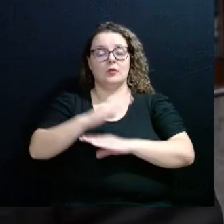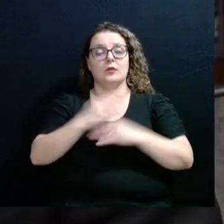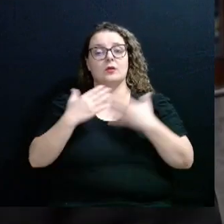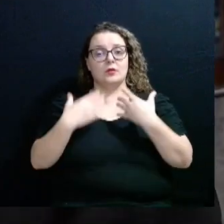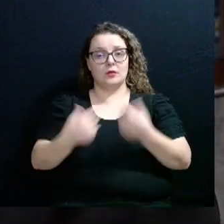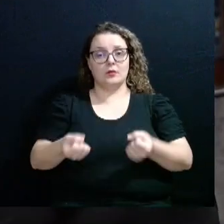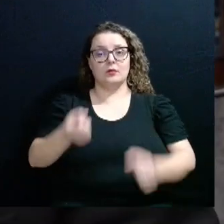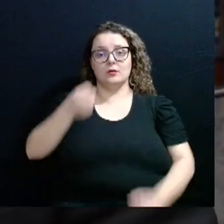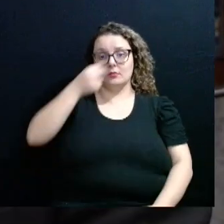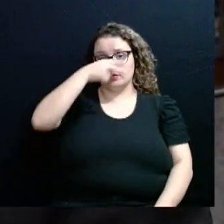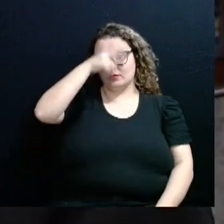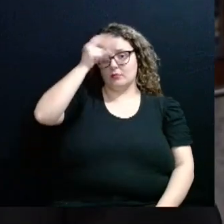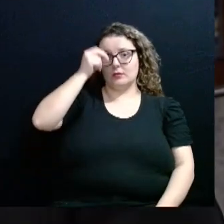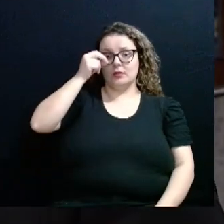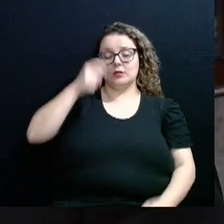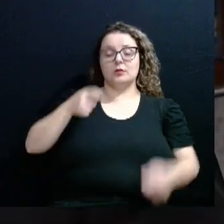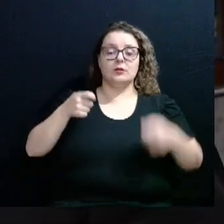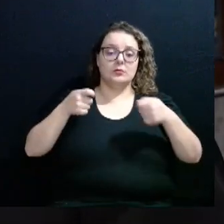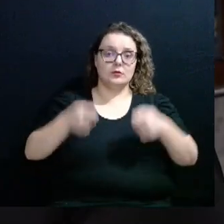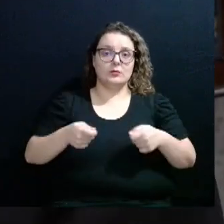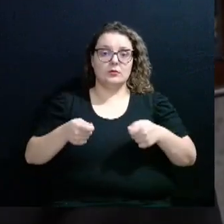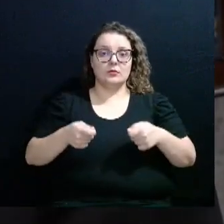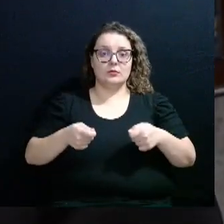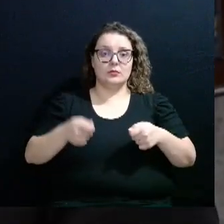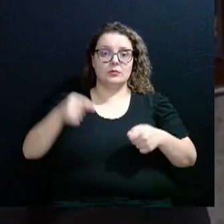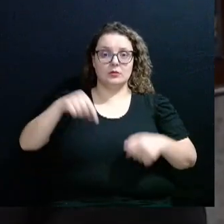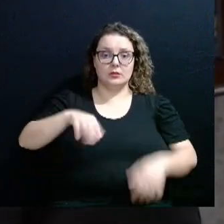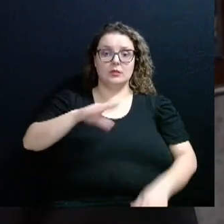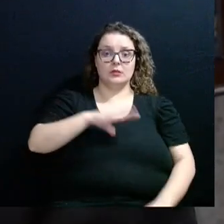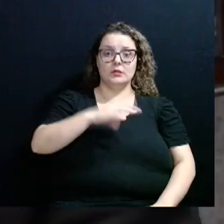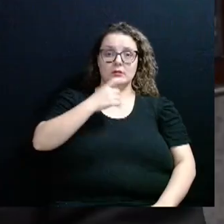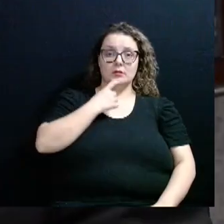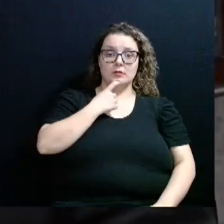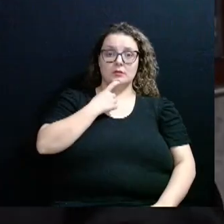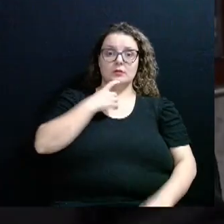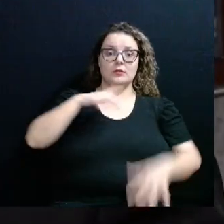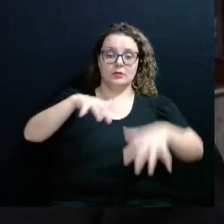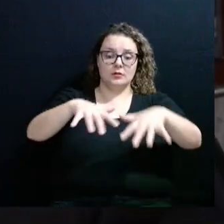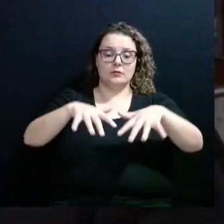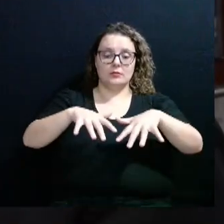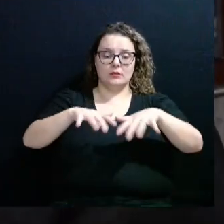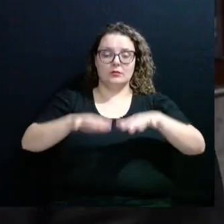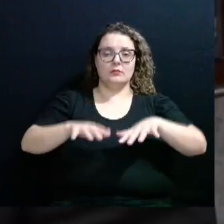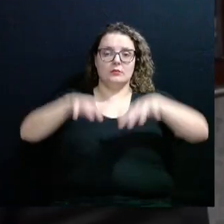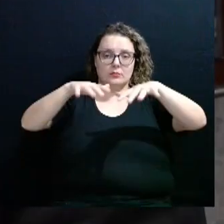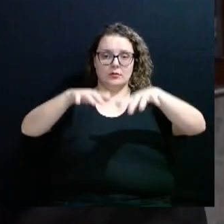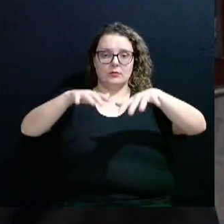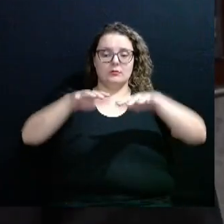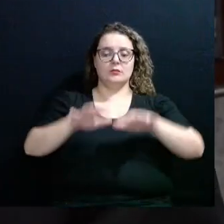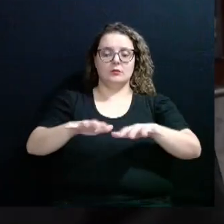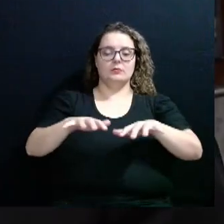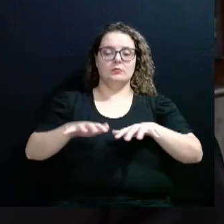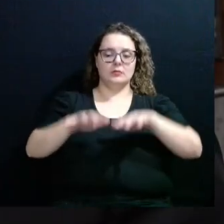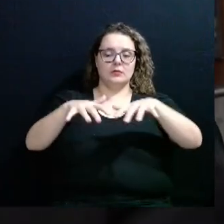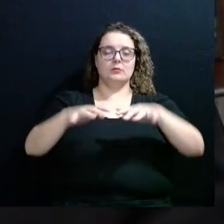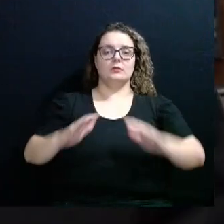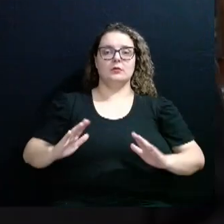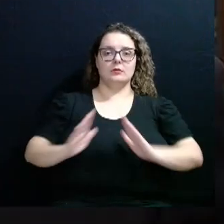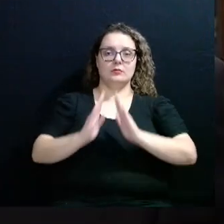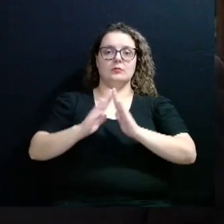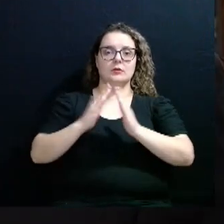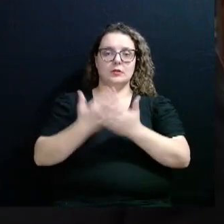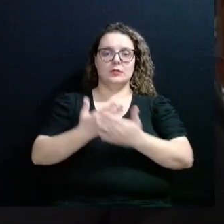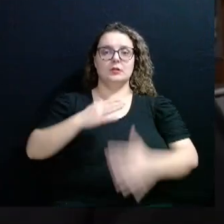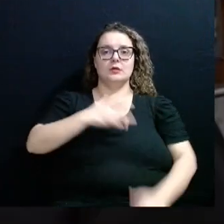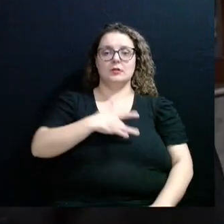que estabelece aqui na cidade de Campinas as faixas elevadas em frente a escolas, em frente de saúde, hospitais e